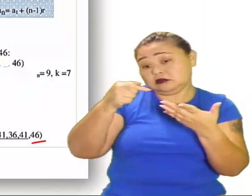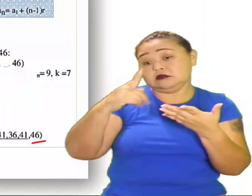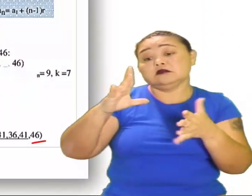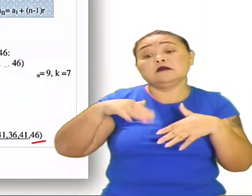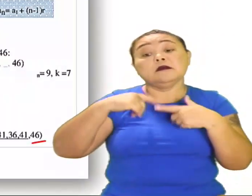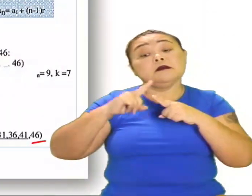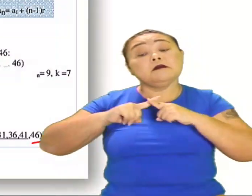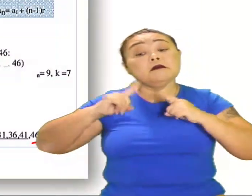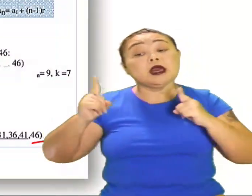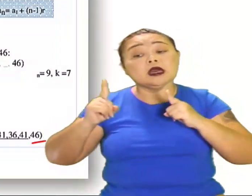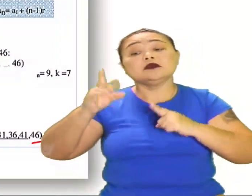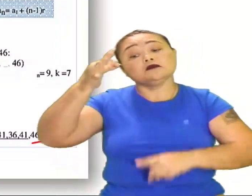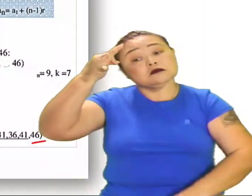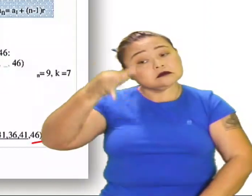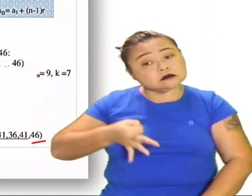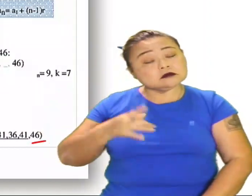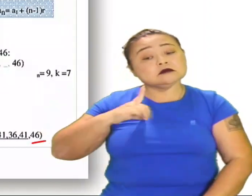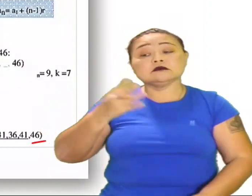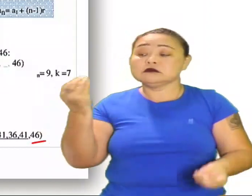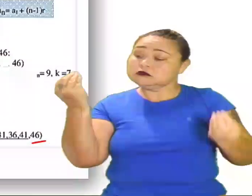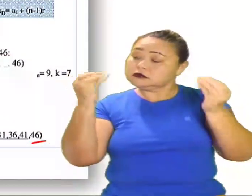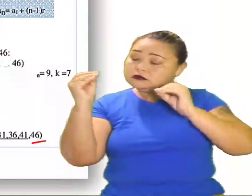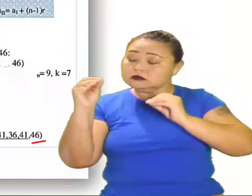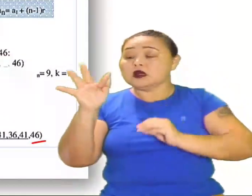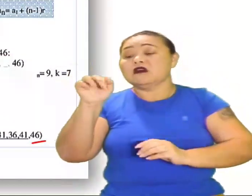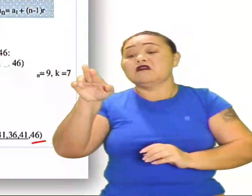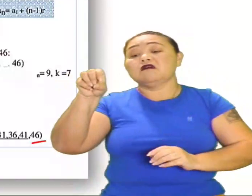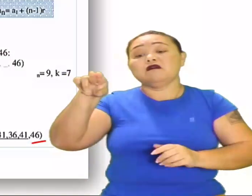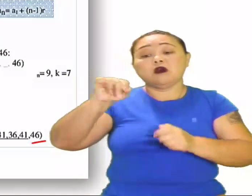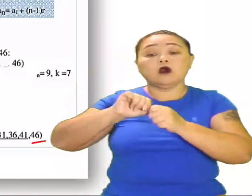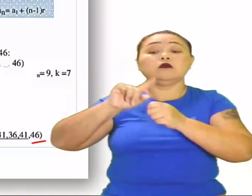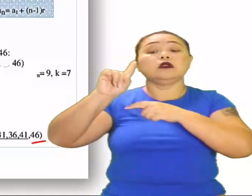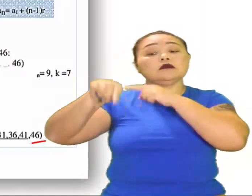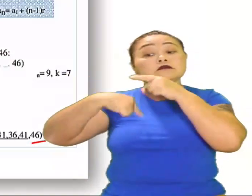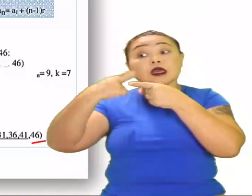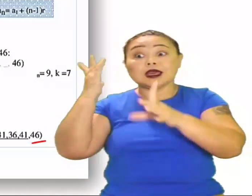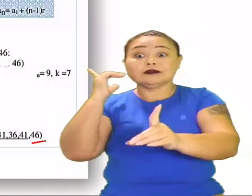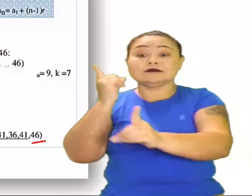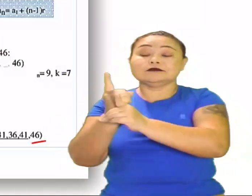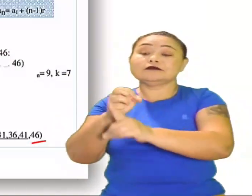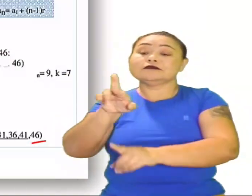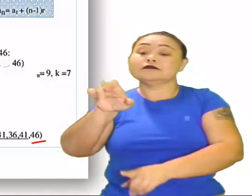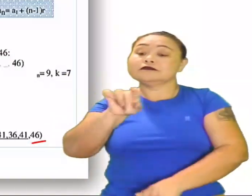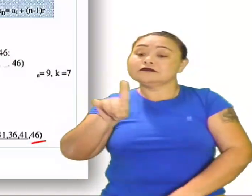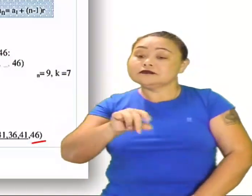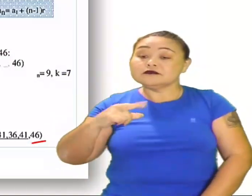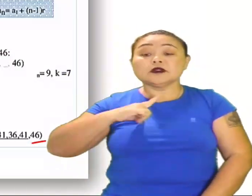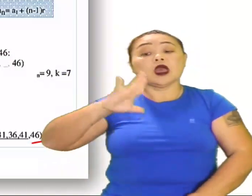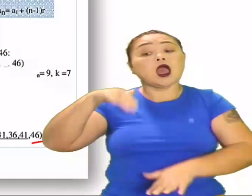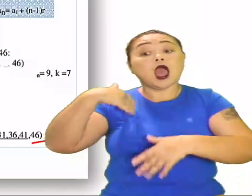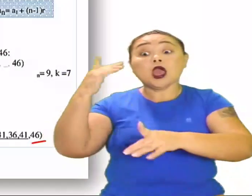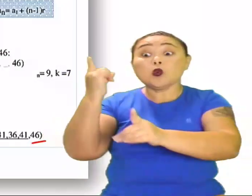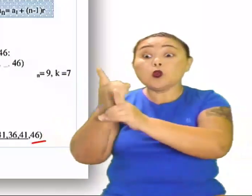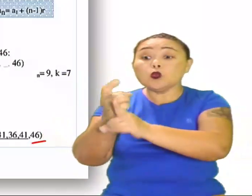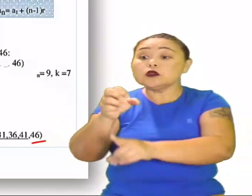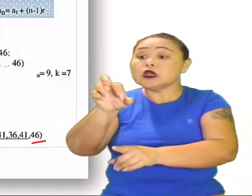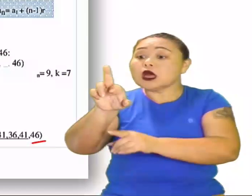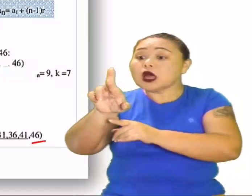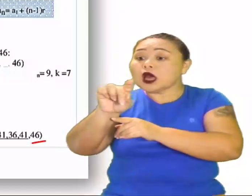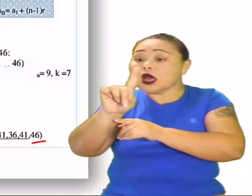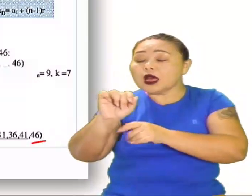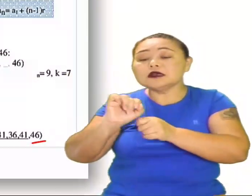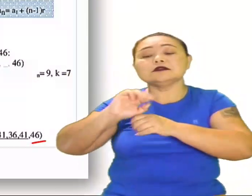né? Mas o ideal mesmo é colocar na fórmula do termo geral e achar a razão. Encontrando a razão, você